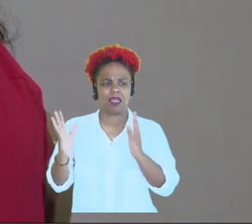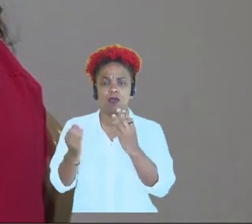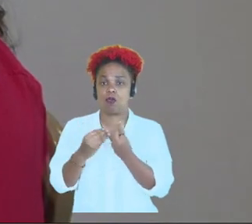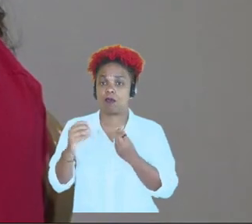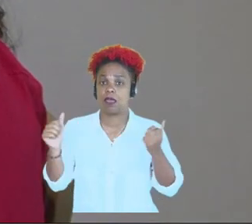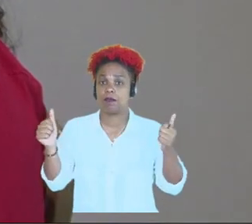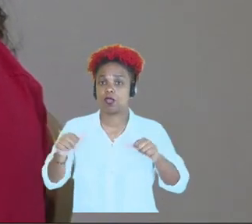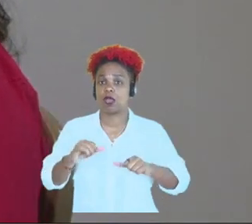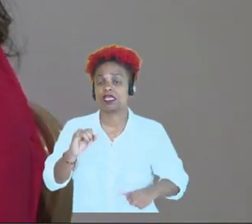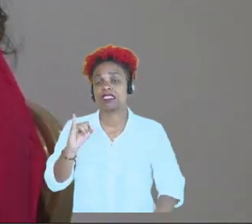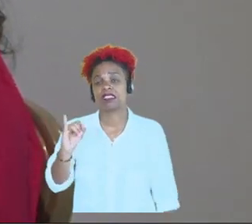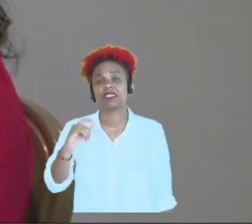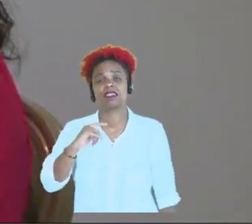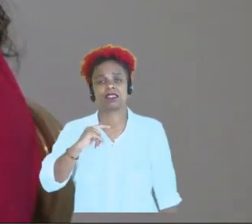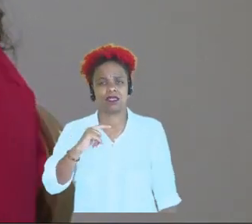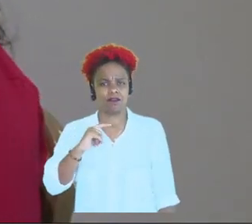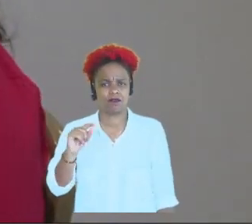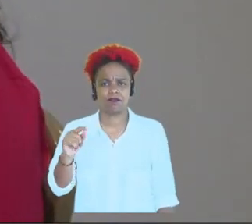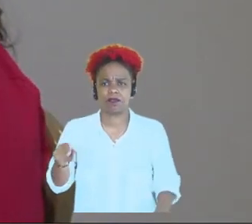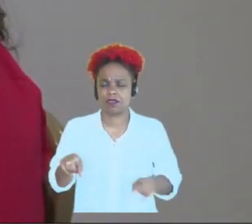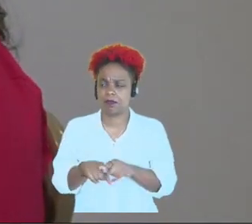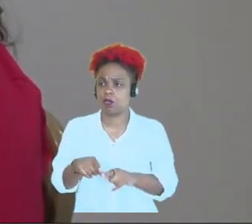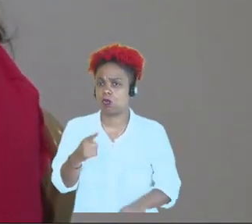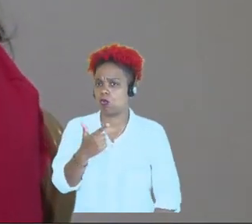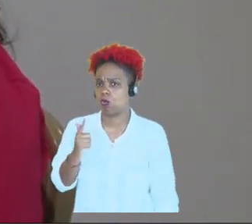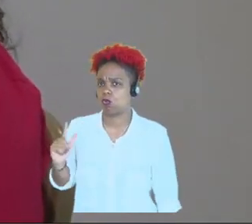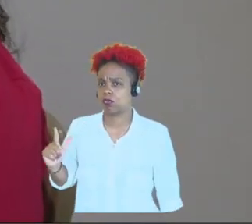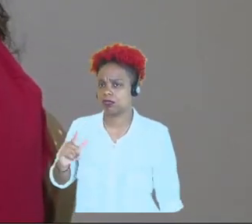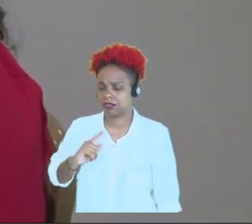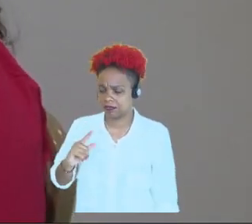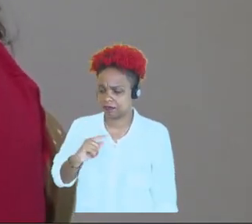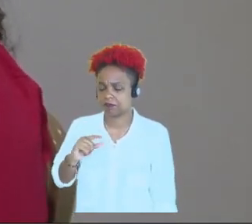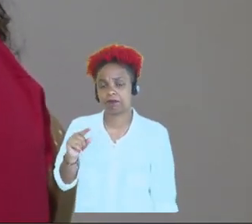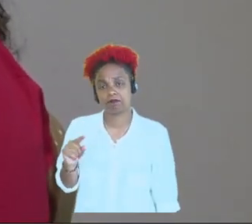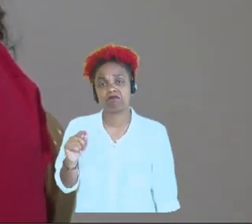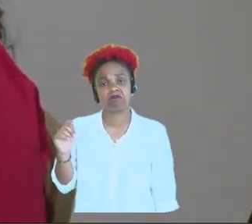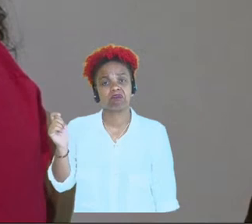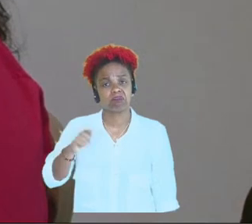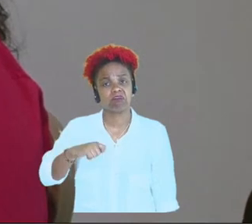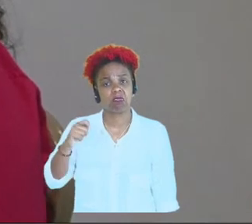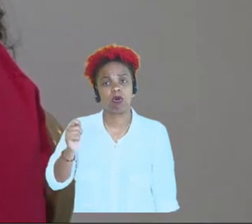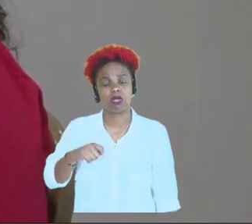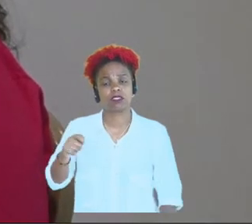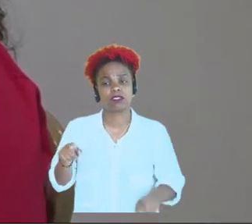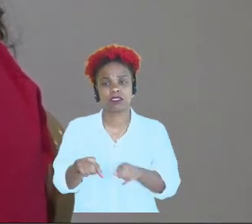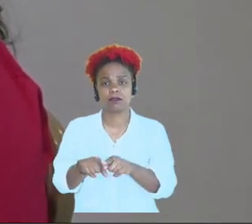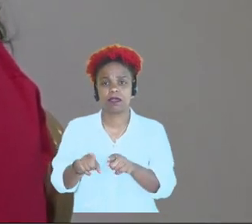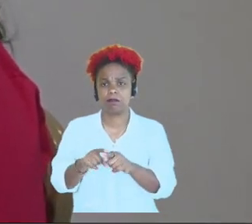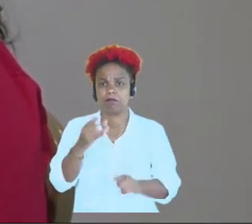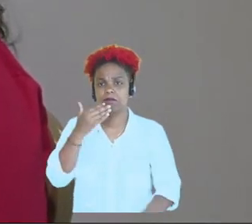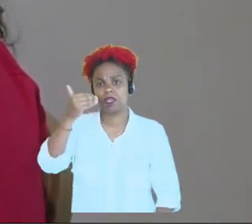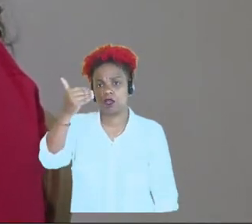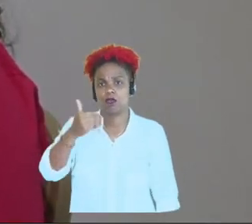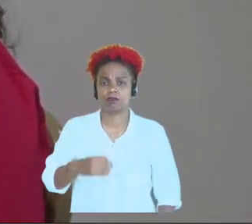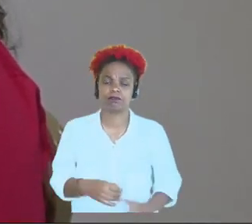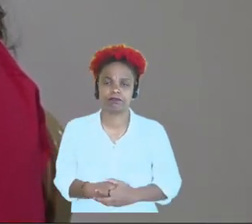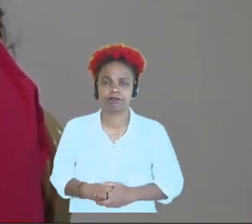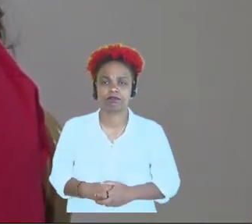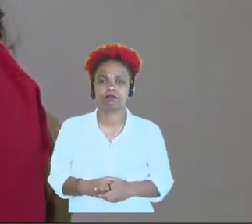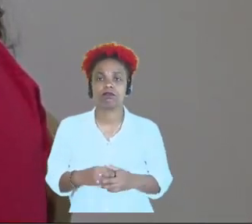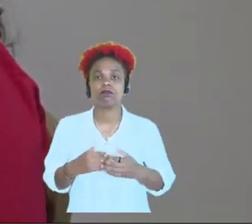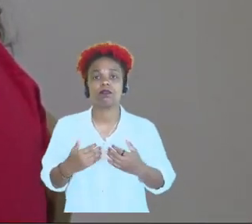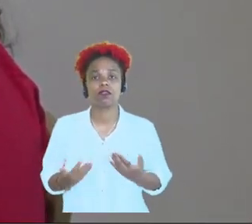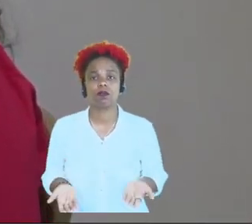pior. E se ele tivesse incluído outros na federação, ele poderia ter sido mais bem sucedido. Certo?